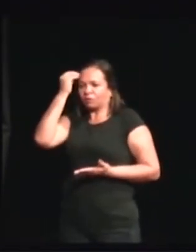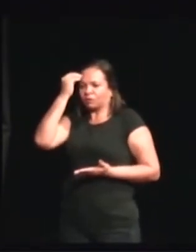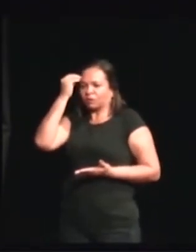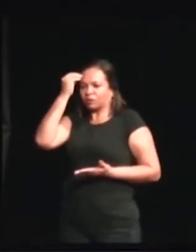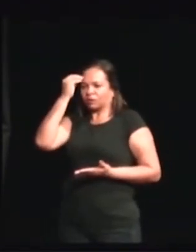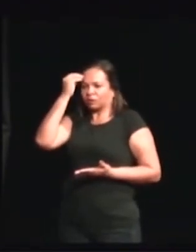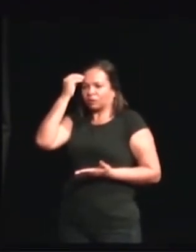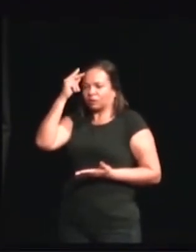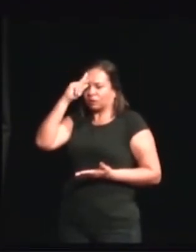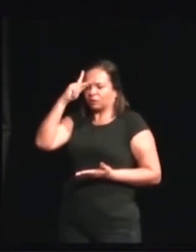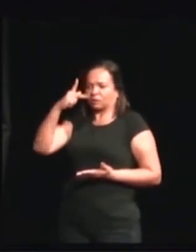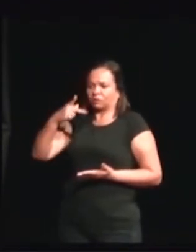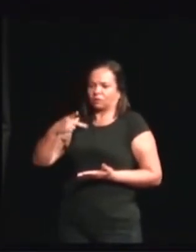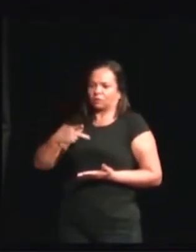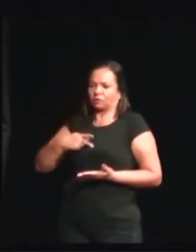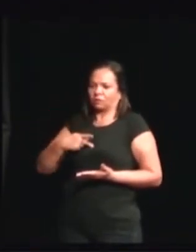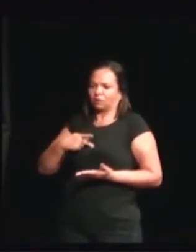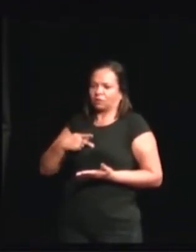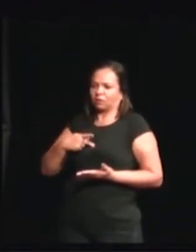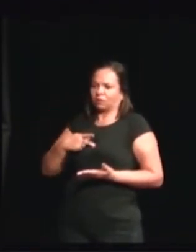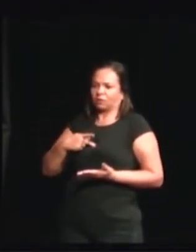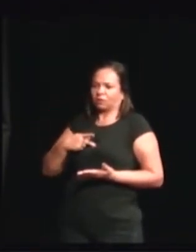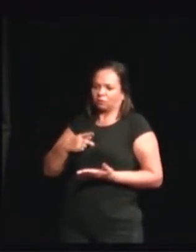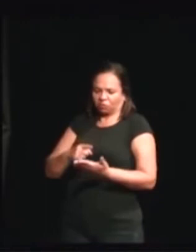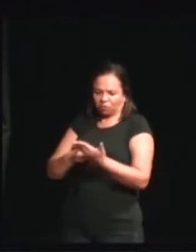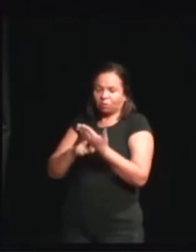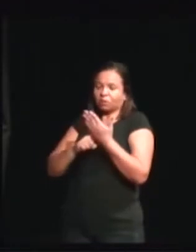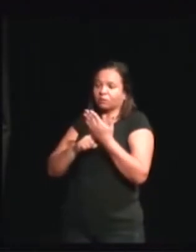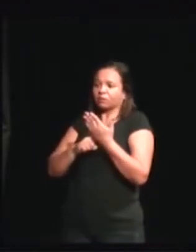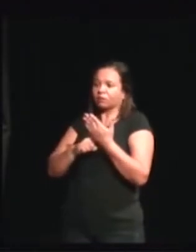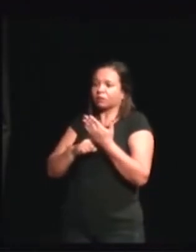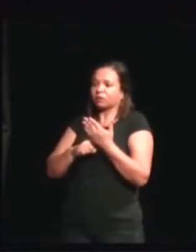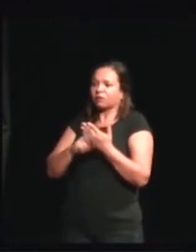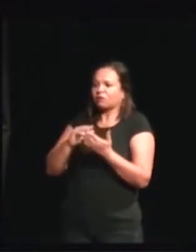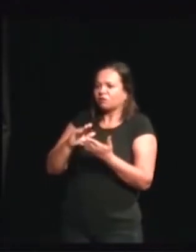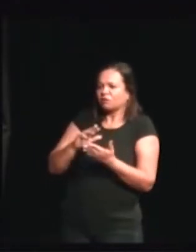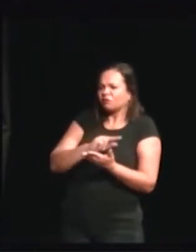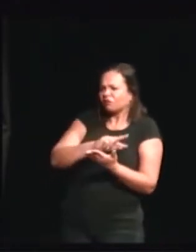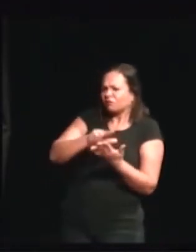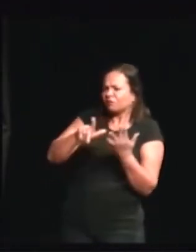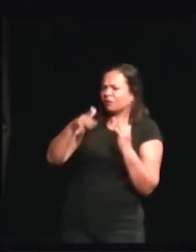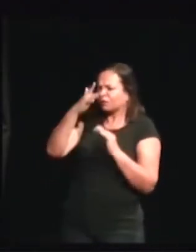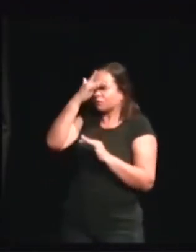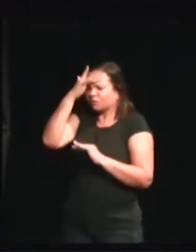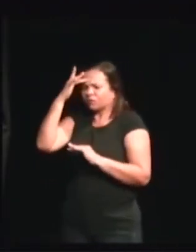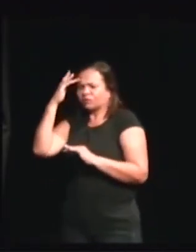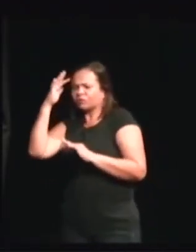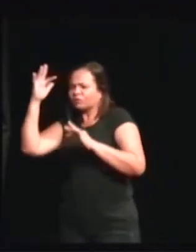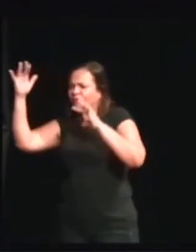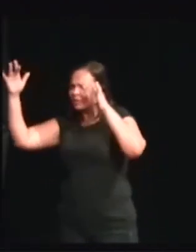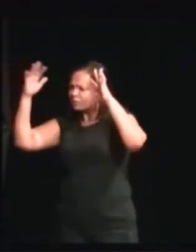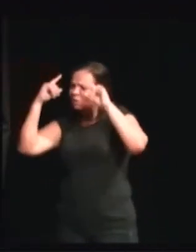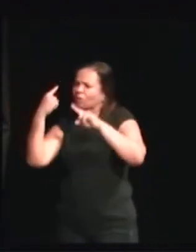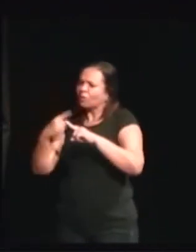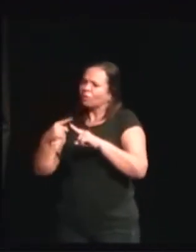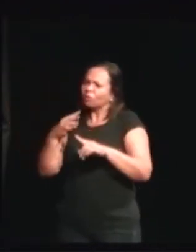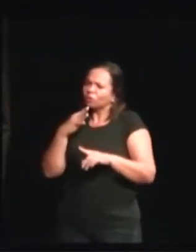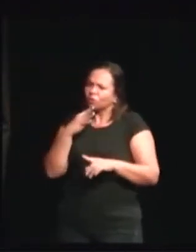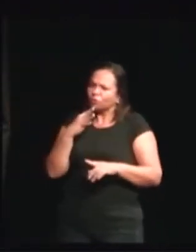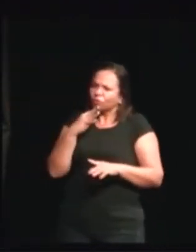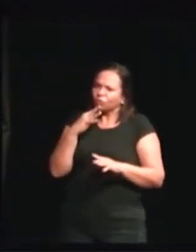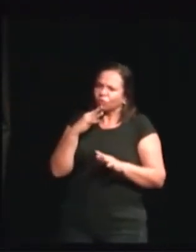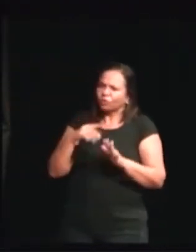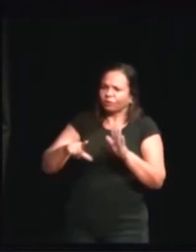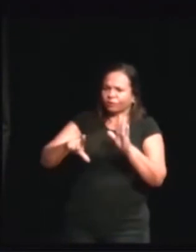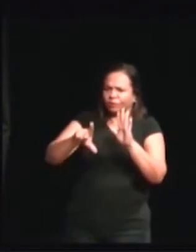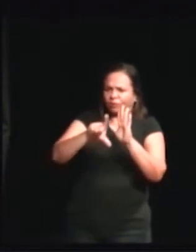existências, para nós, não representa, como muita gente imagina, por não conhecer a doutrina espírita, não representa